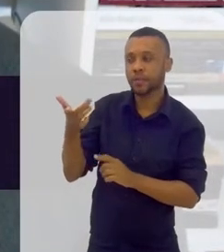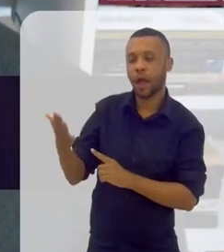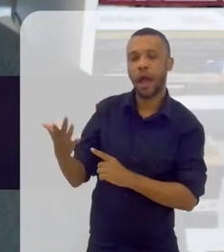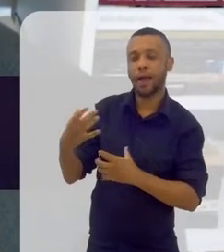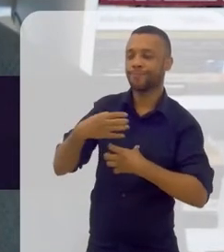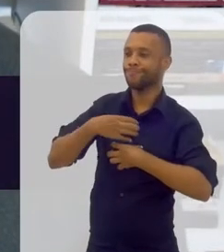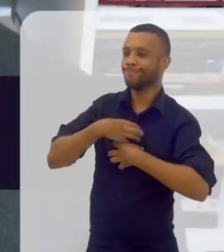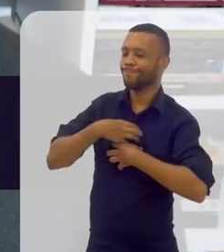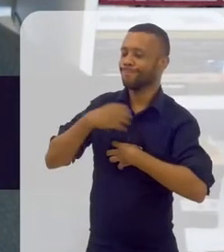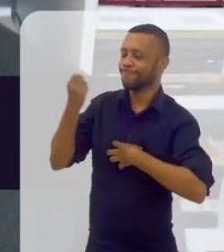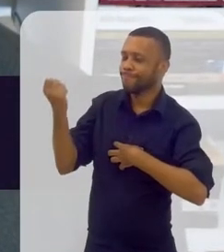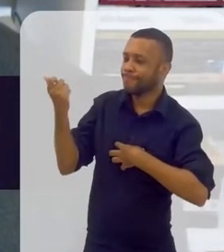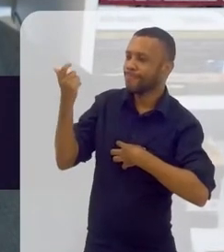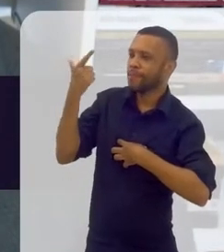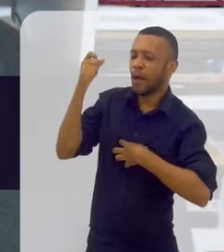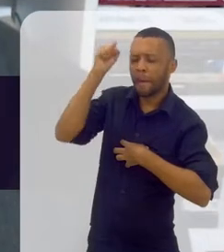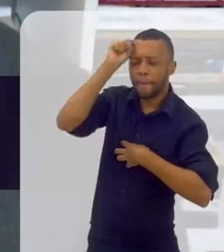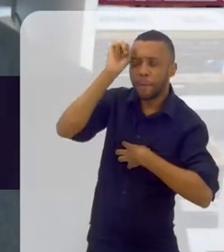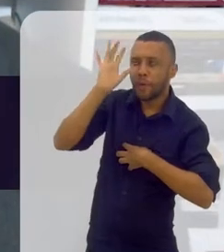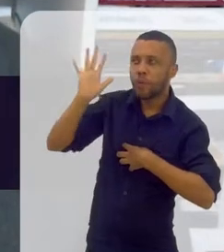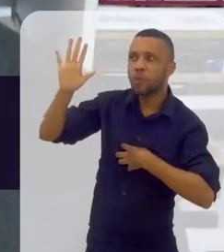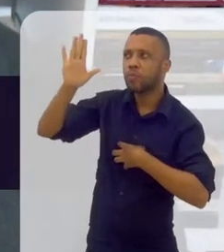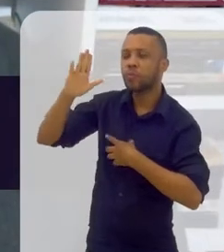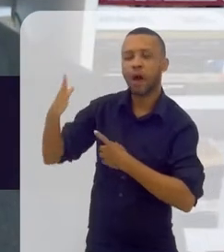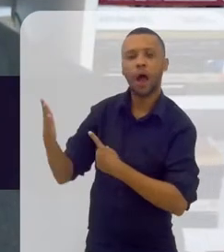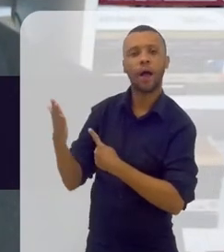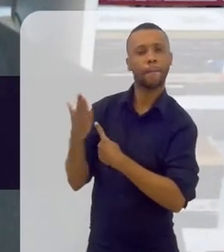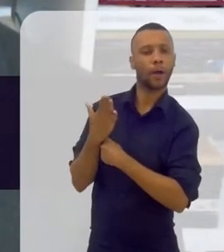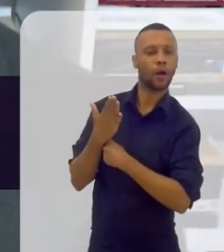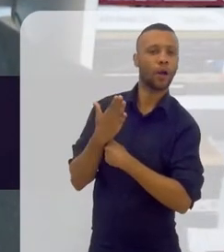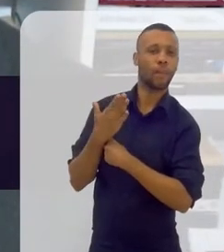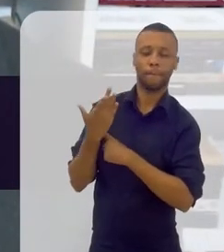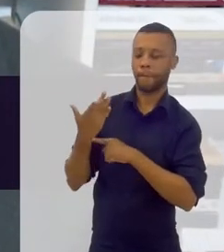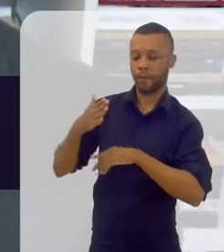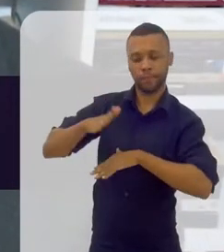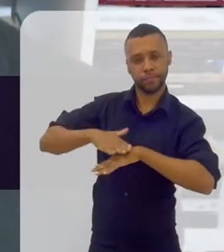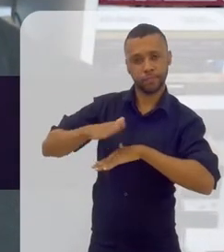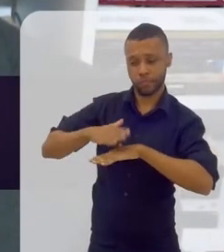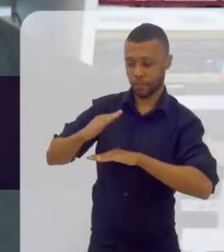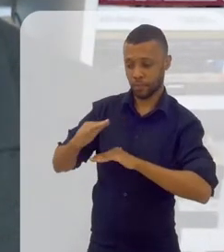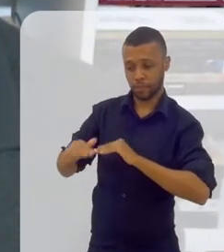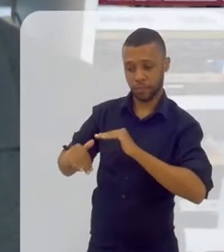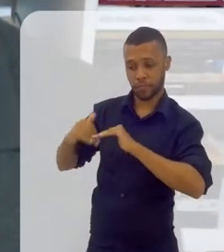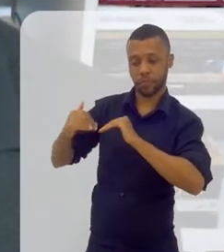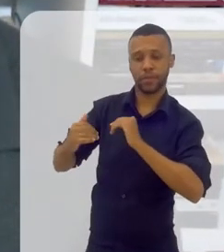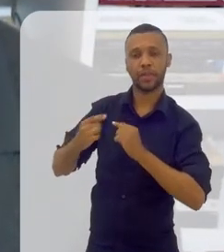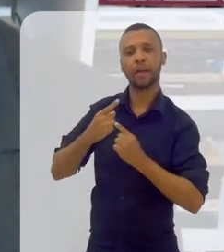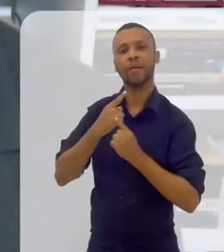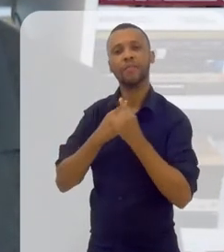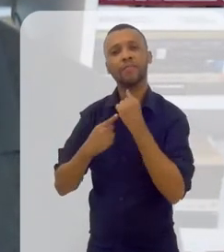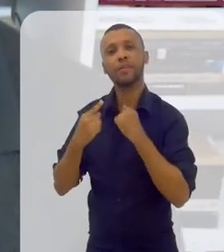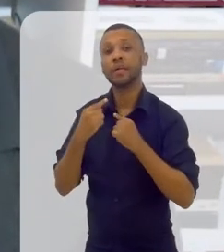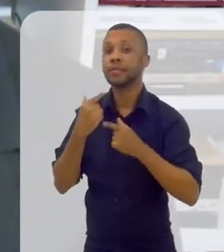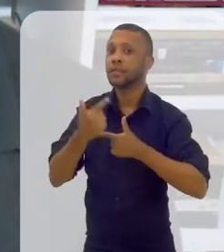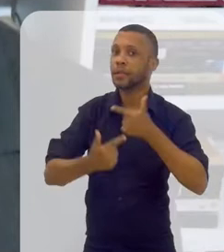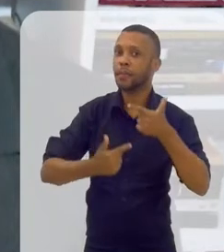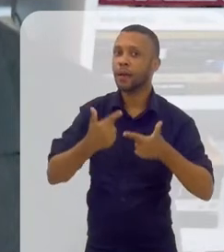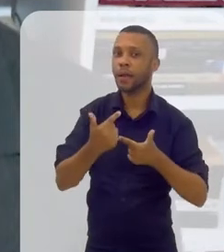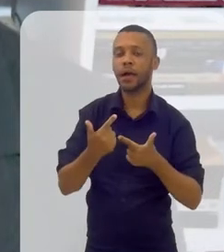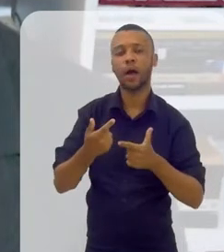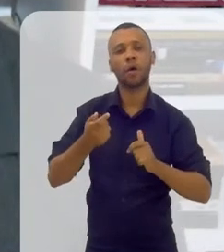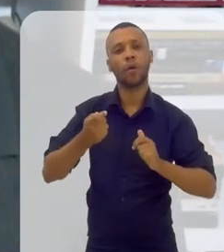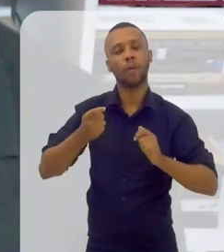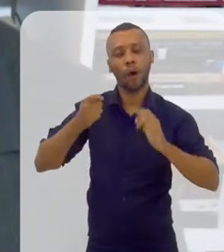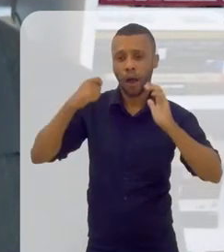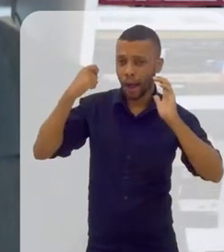sua vida, fontes que possam ter, pelo menos, contribuído para você ter esse desejo, né, de trabalhar